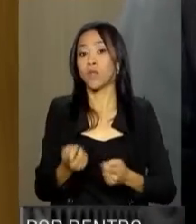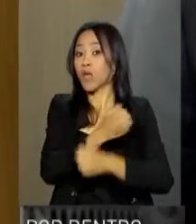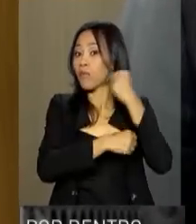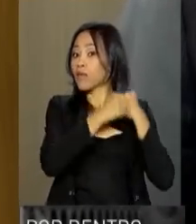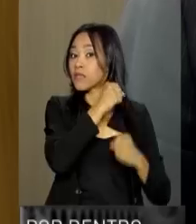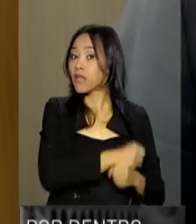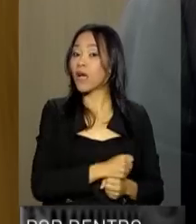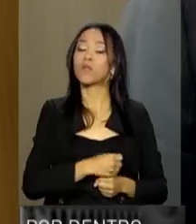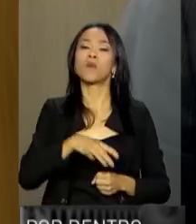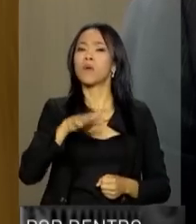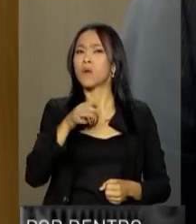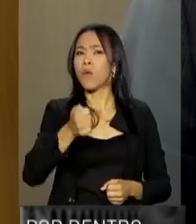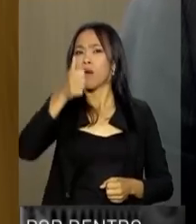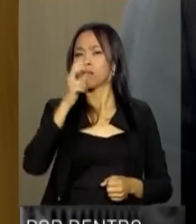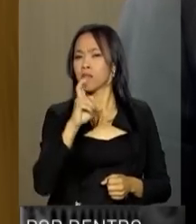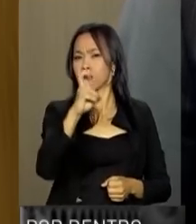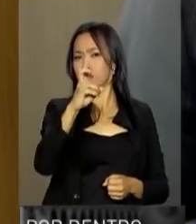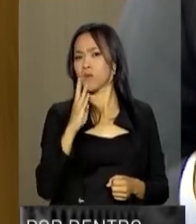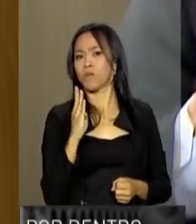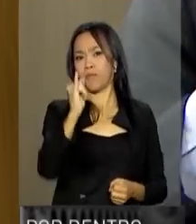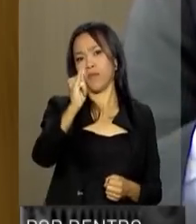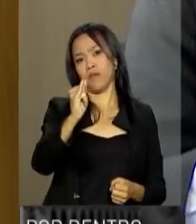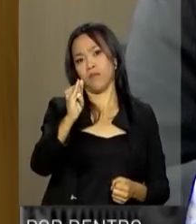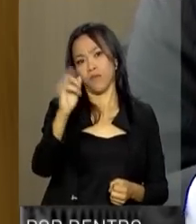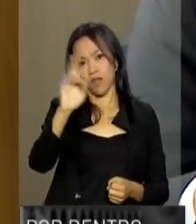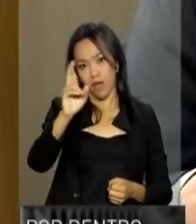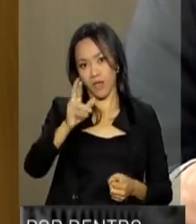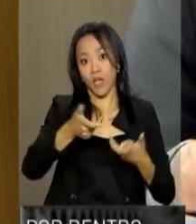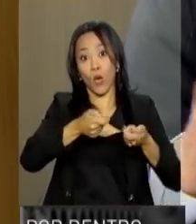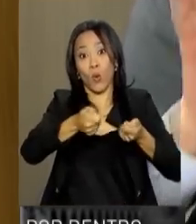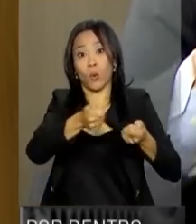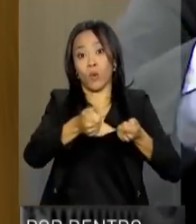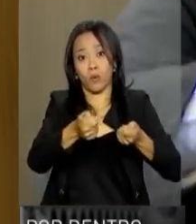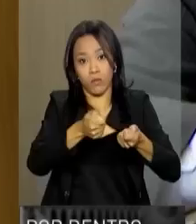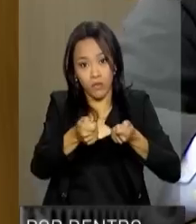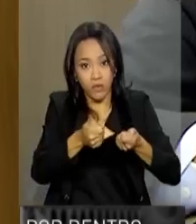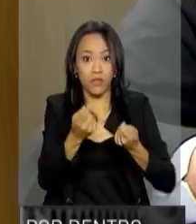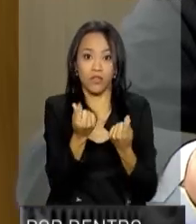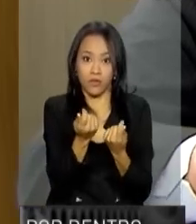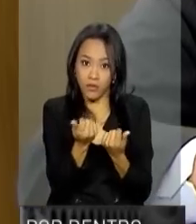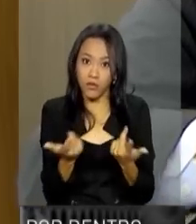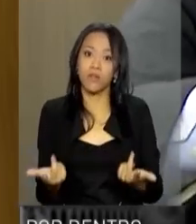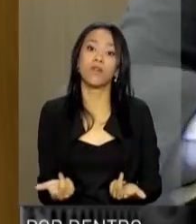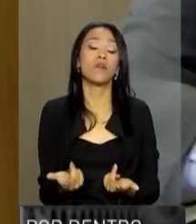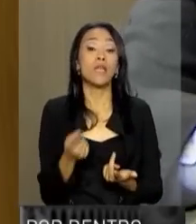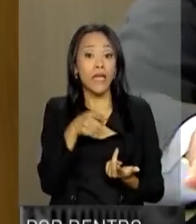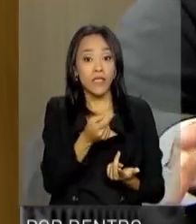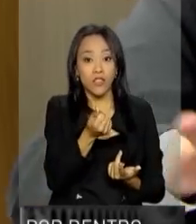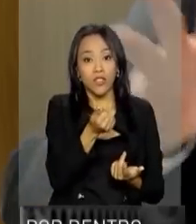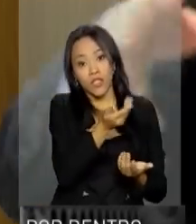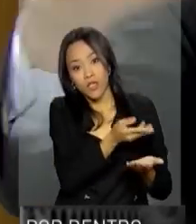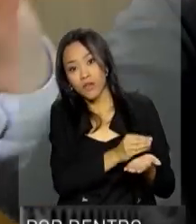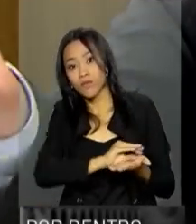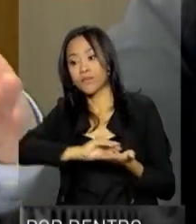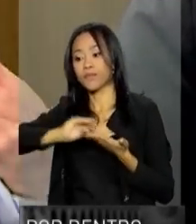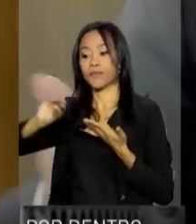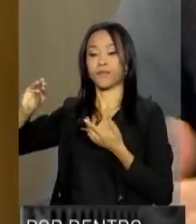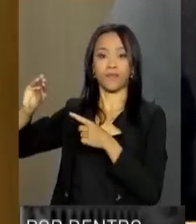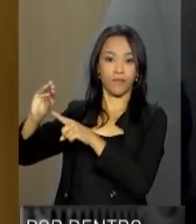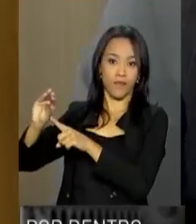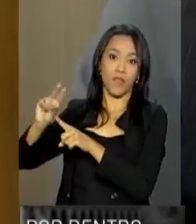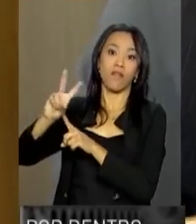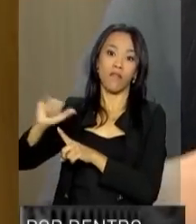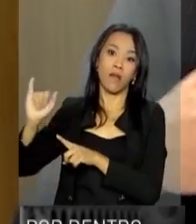perto de 5 bilhões de reais é na área do inss isso vai para o tesouro vai pra pagamento